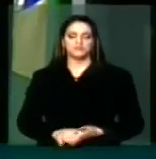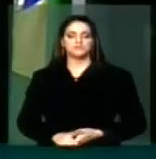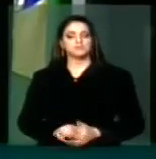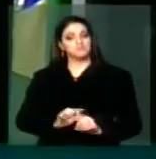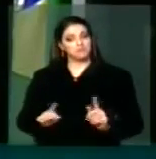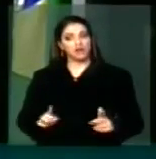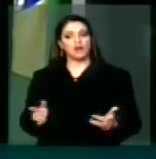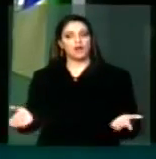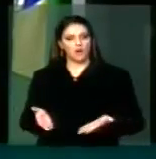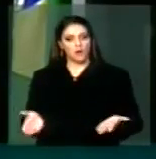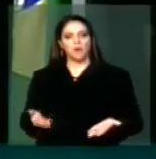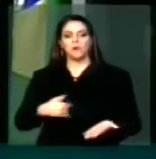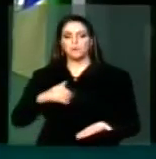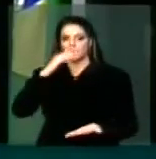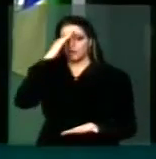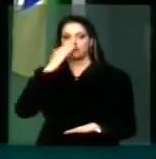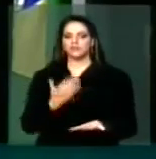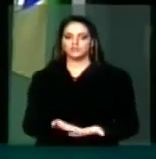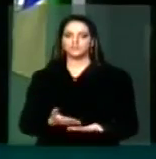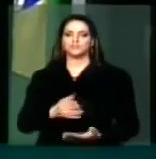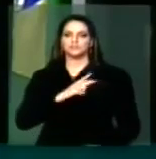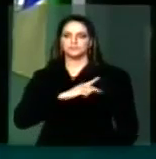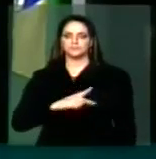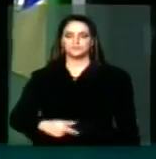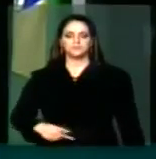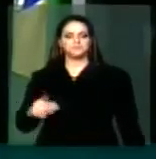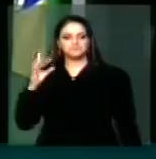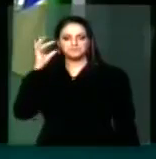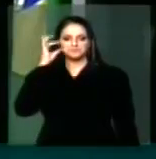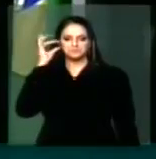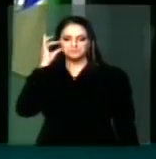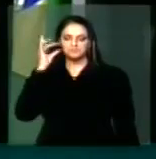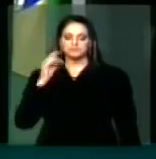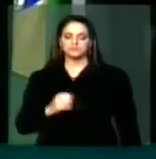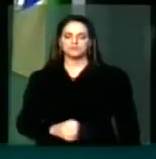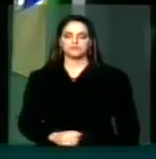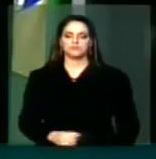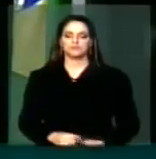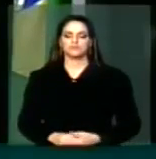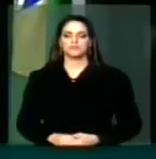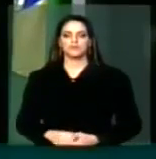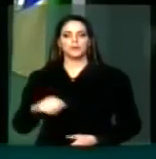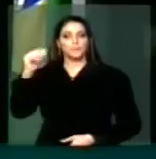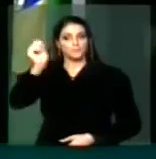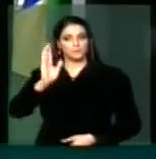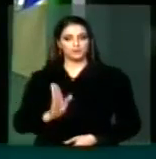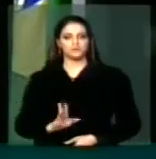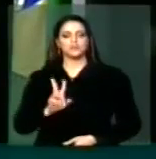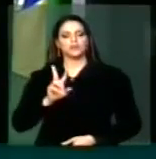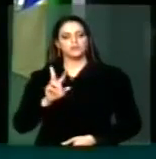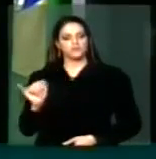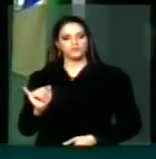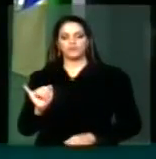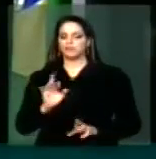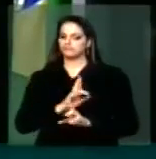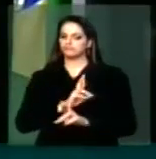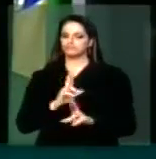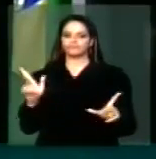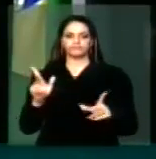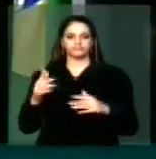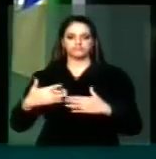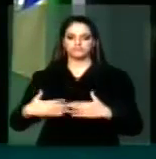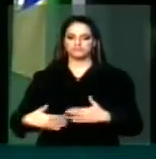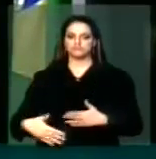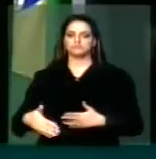acreditar, porque a sua excelência, a presidente da República, foi muito clara quando disse que o Brasil será outro a partir de